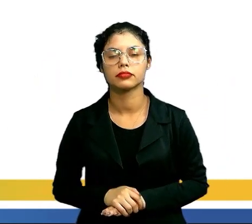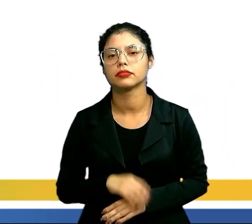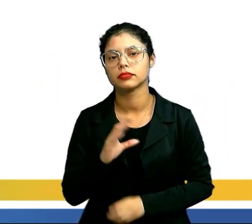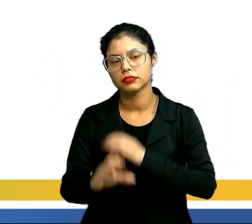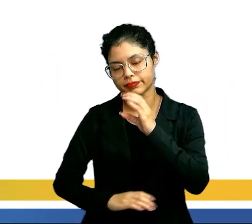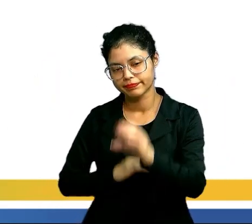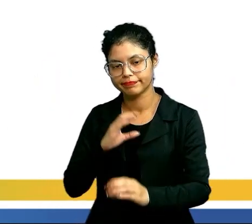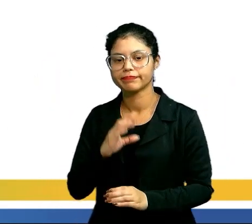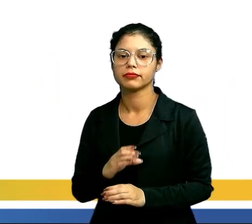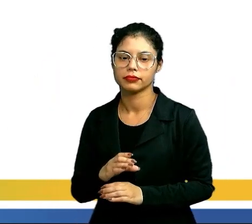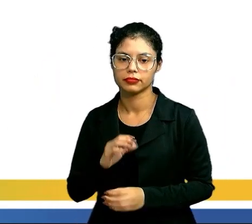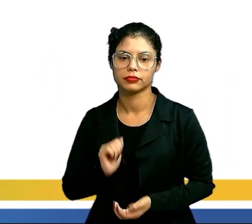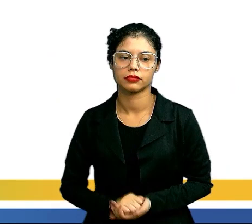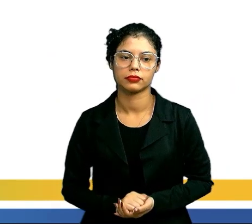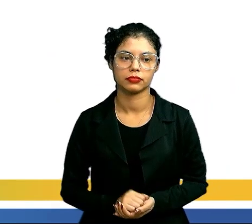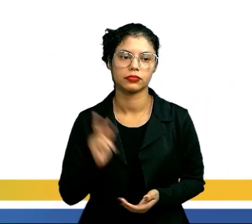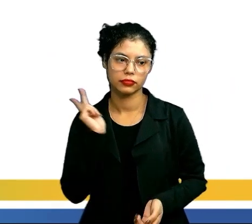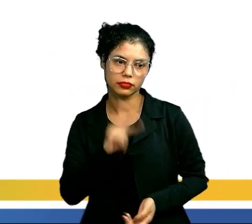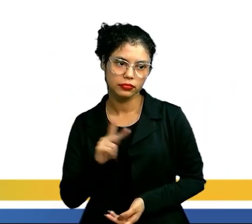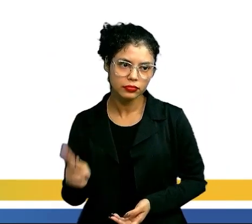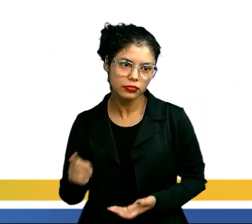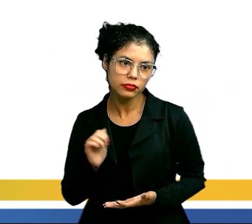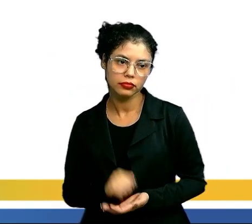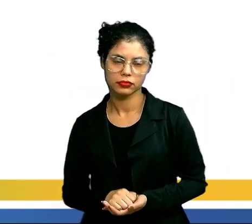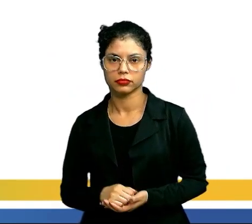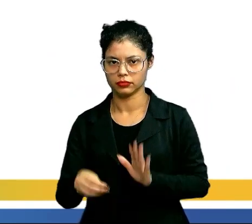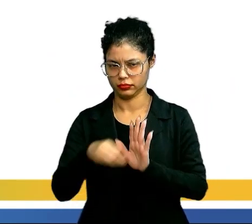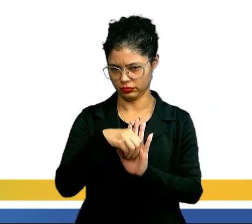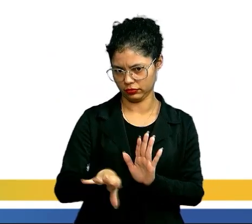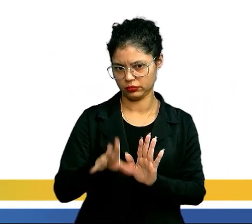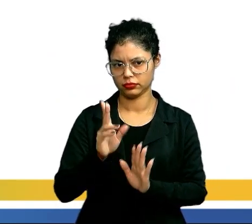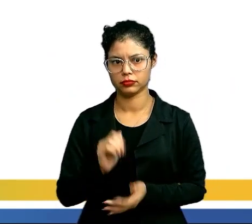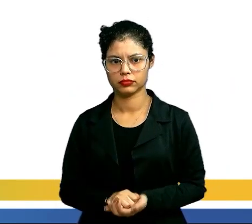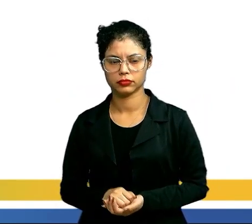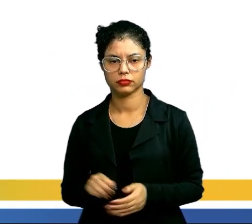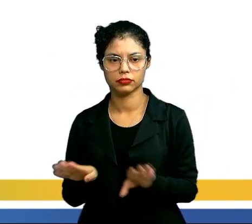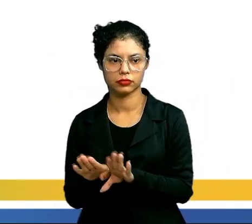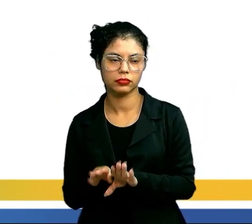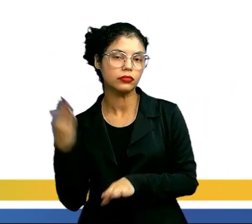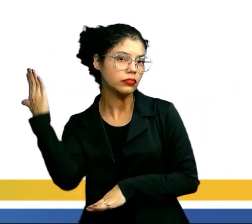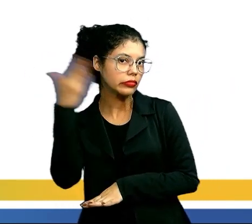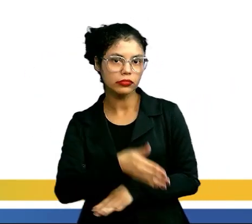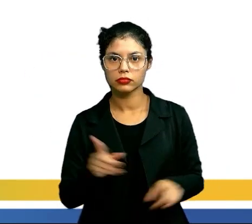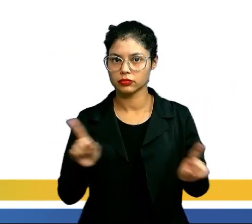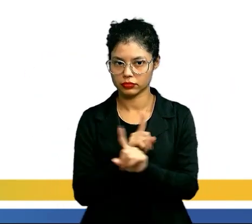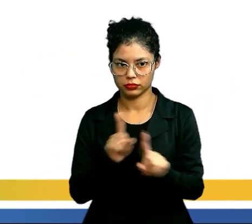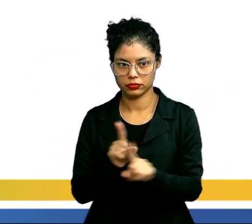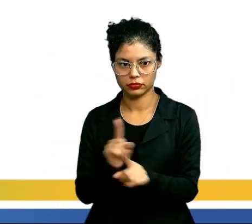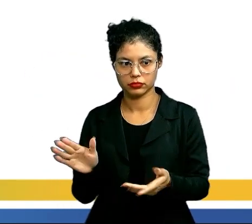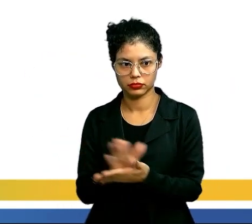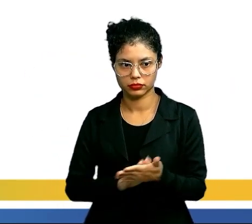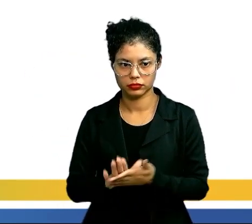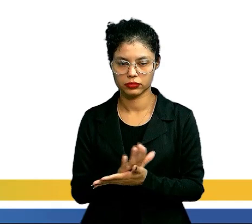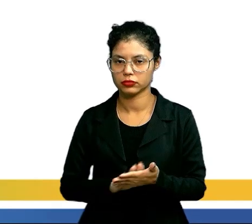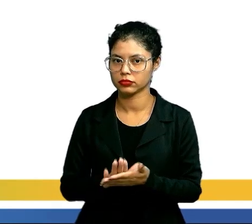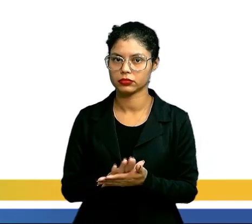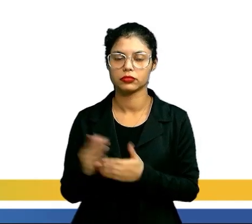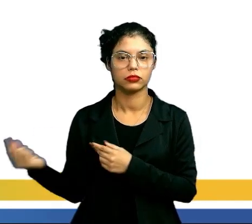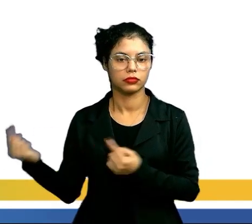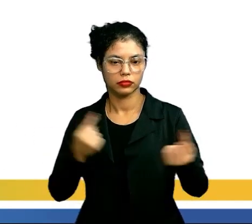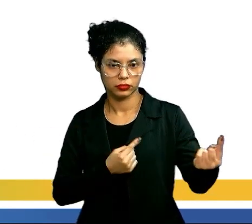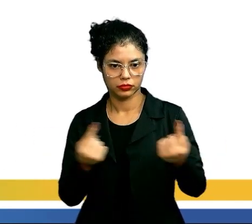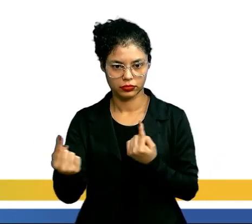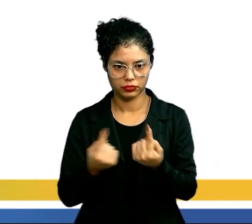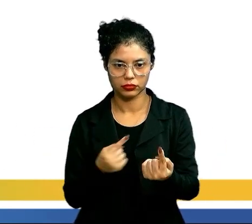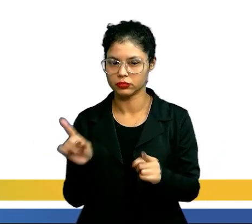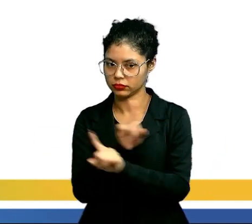jeito que ocorre o ciclo silvestre. Ah, professora, mas o macaco transmite para o humano diretamente? Não. Nem humano para humano vai